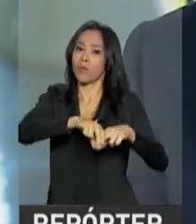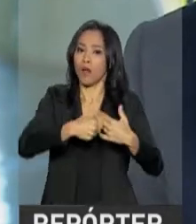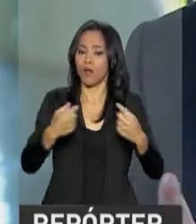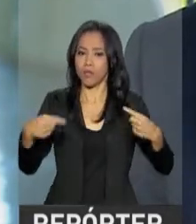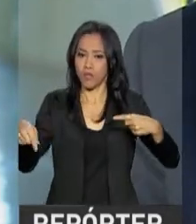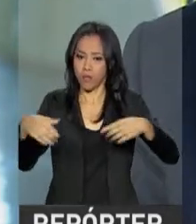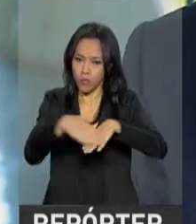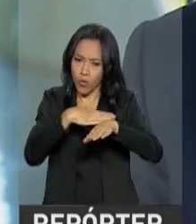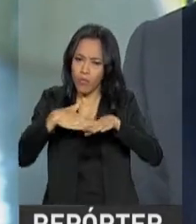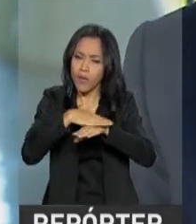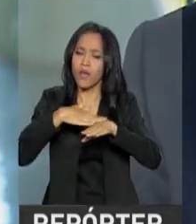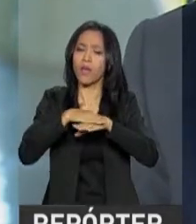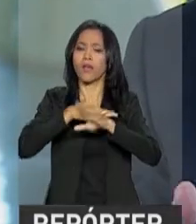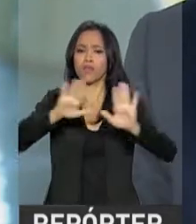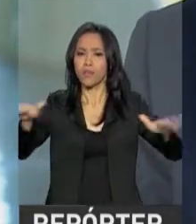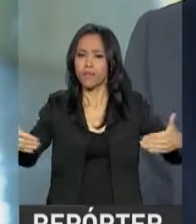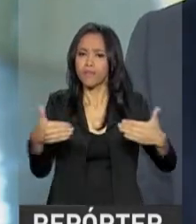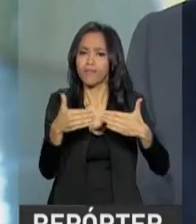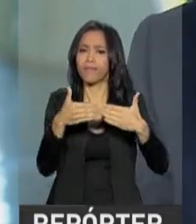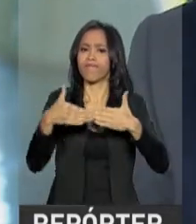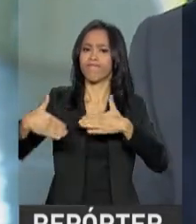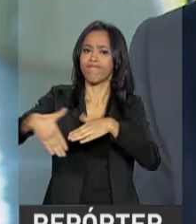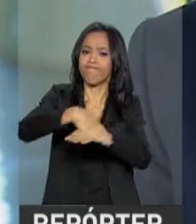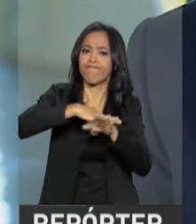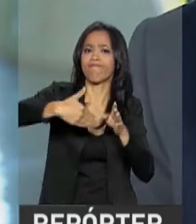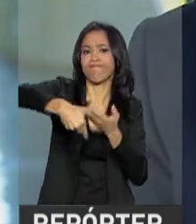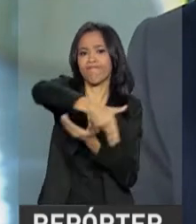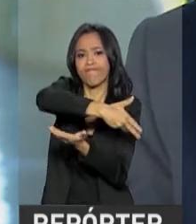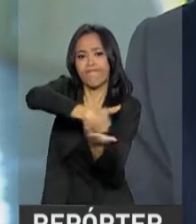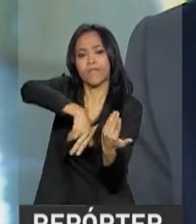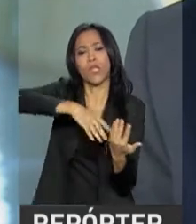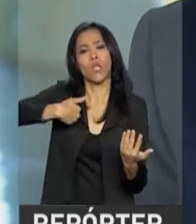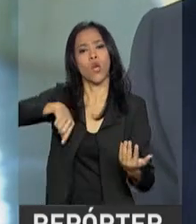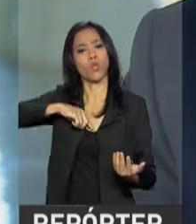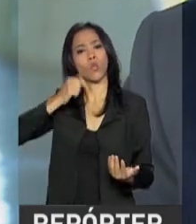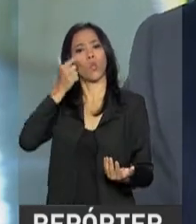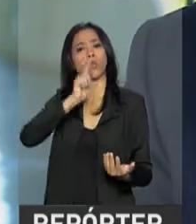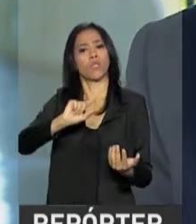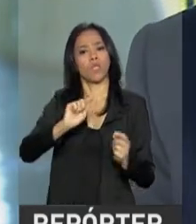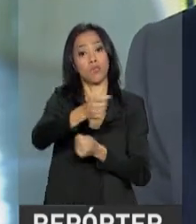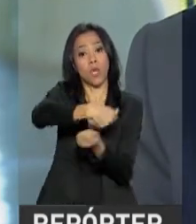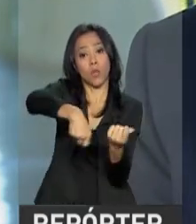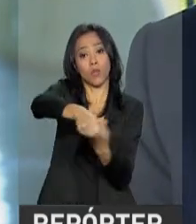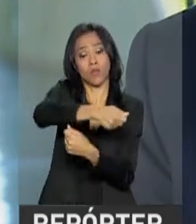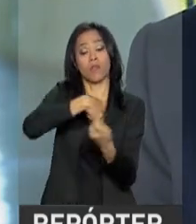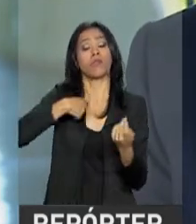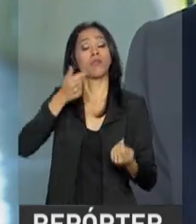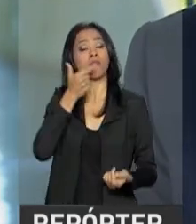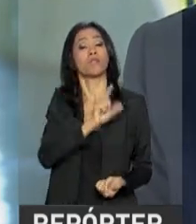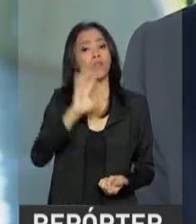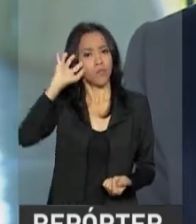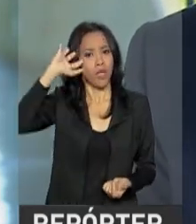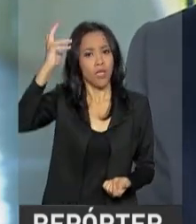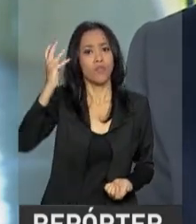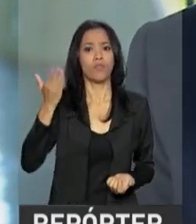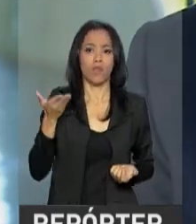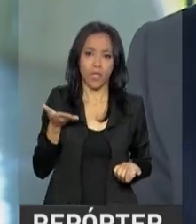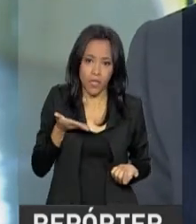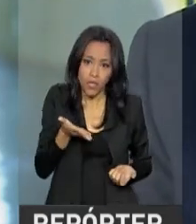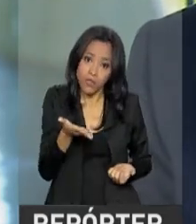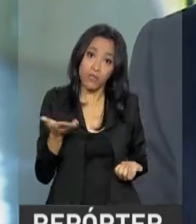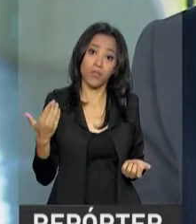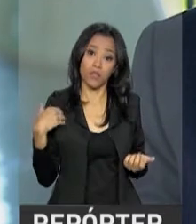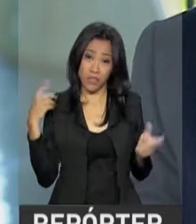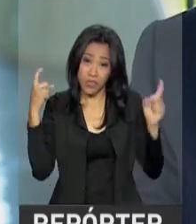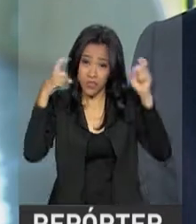força também da utilização da autoridade nós conseguimos superar este momento que foi um momento digamos vivemos